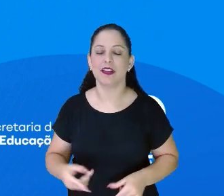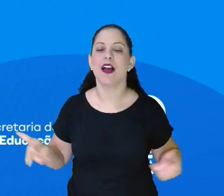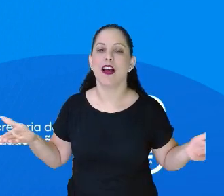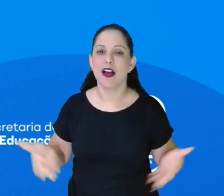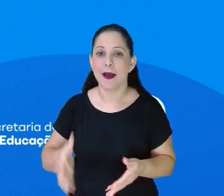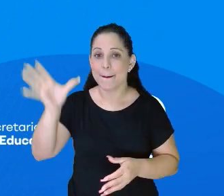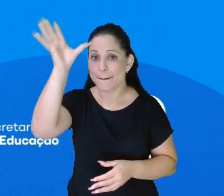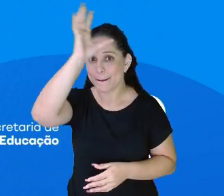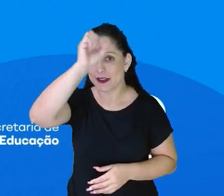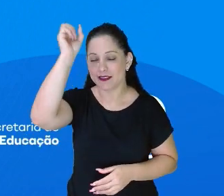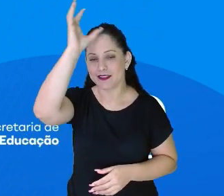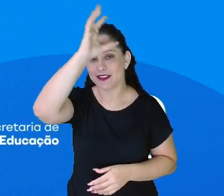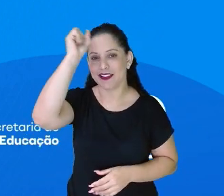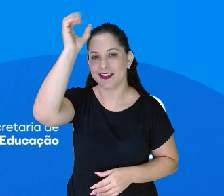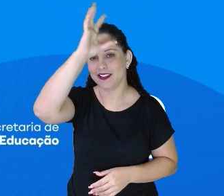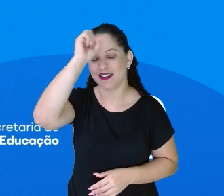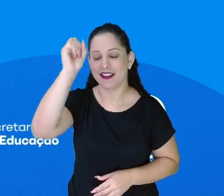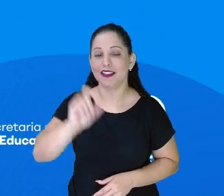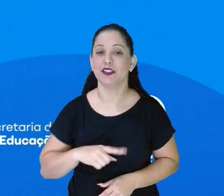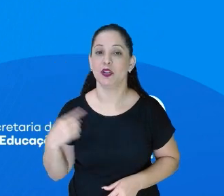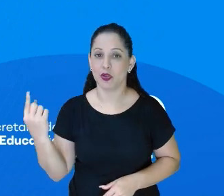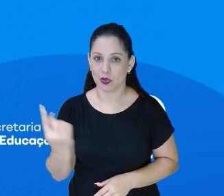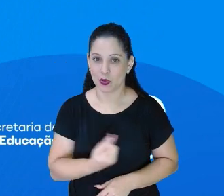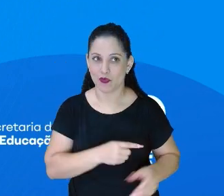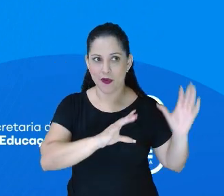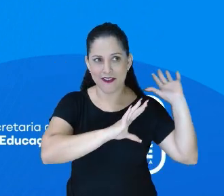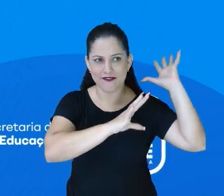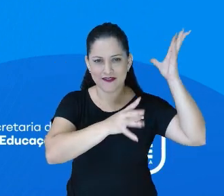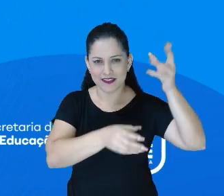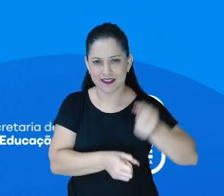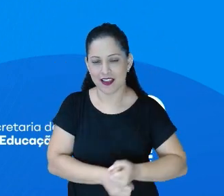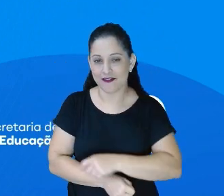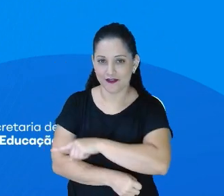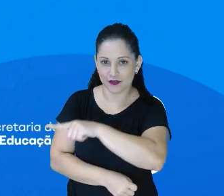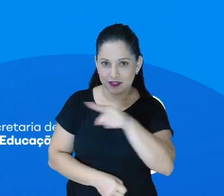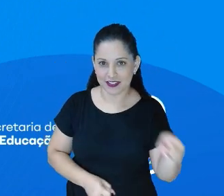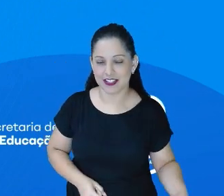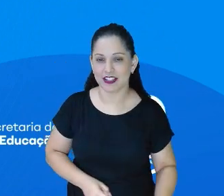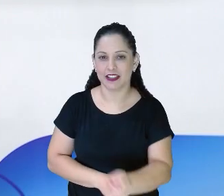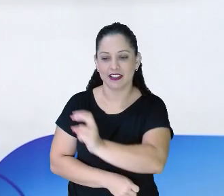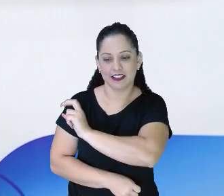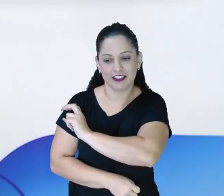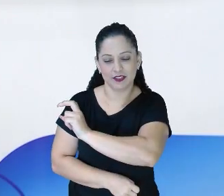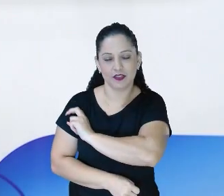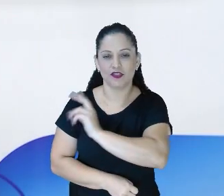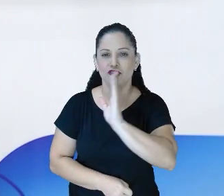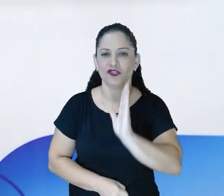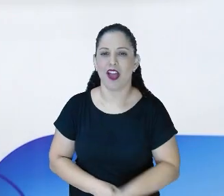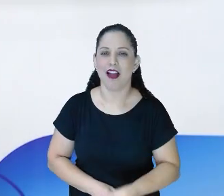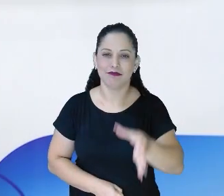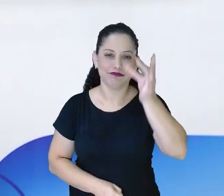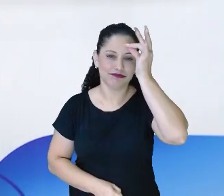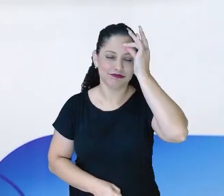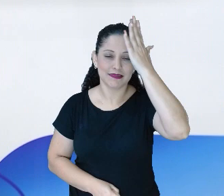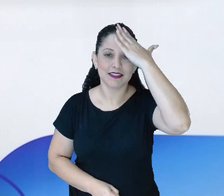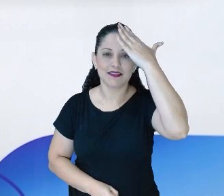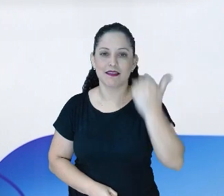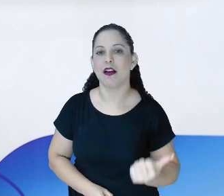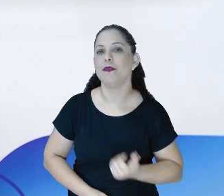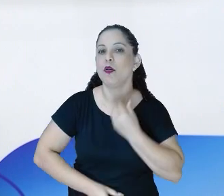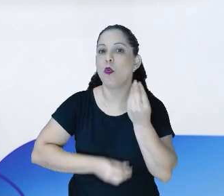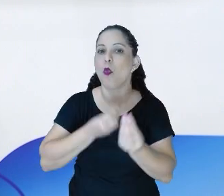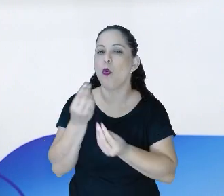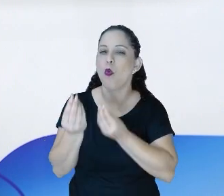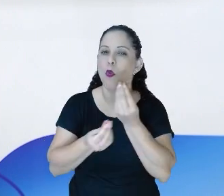dividir. Aprender não, né? Nós vamos revisar, porque você do quinto ano já entende muito bem como é que funciona